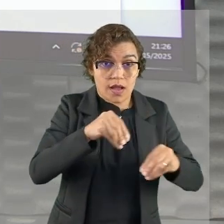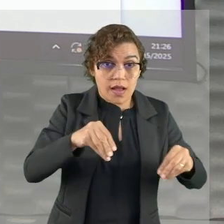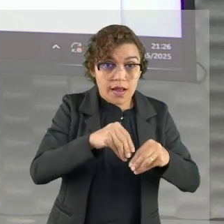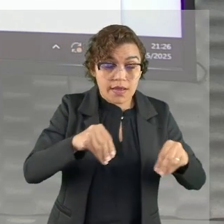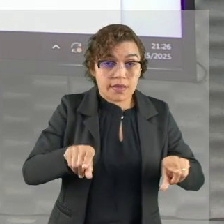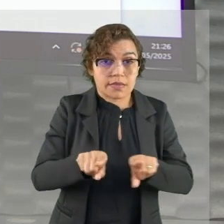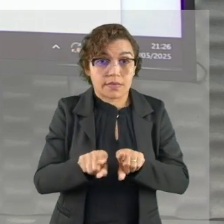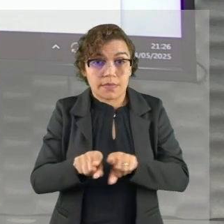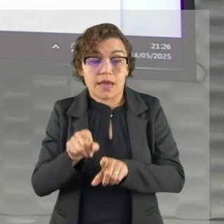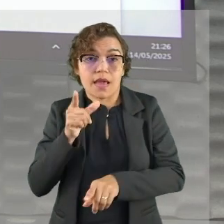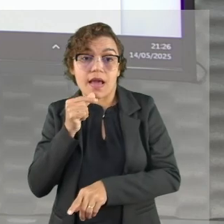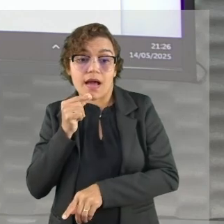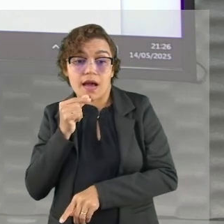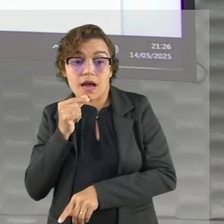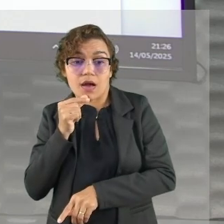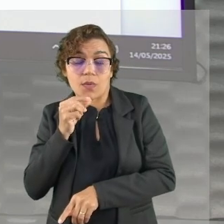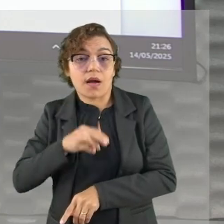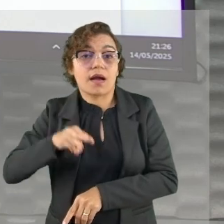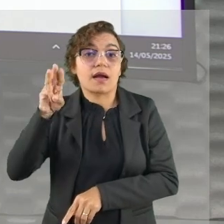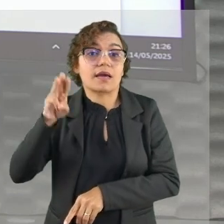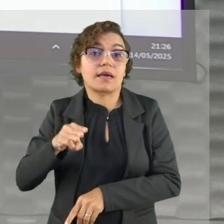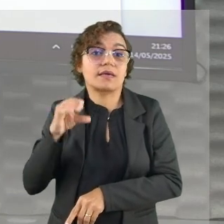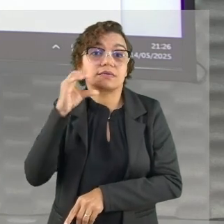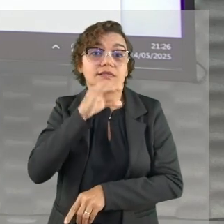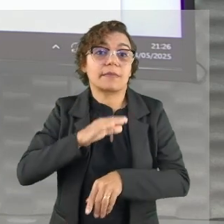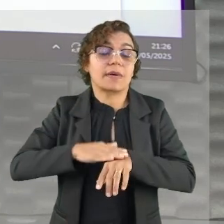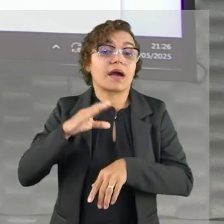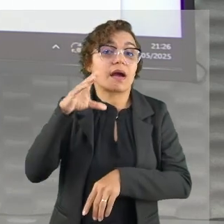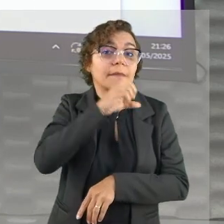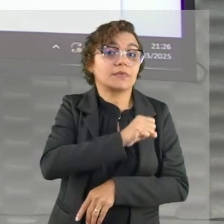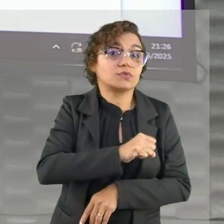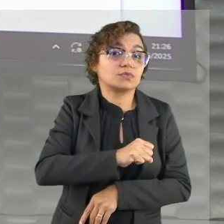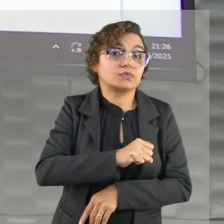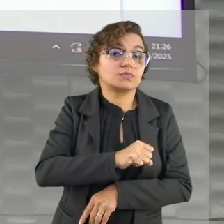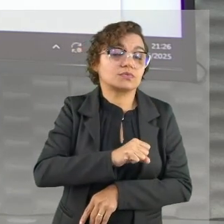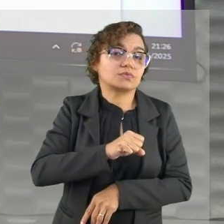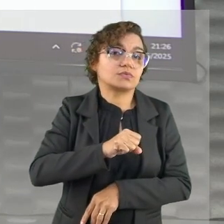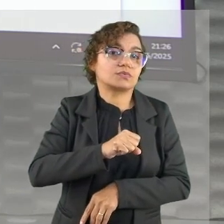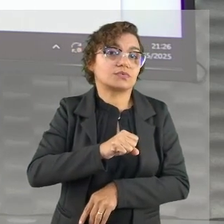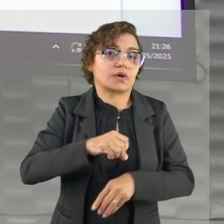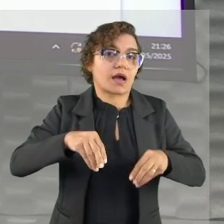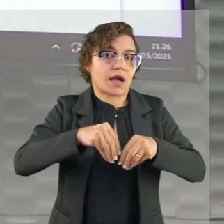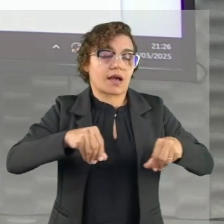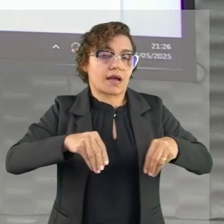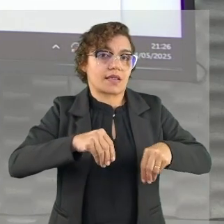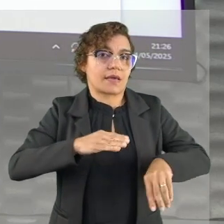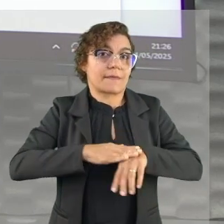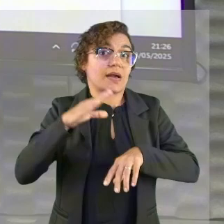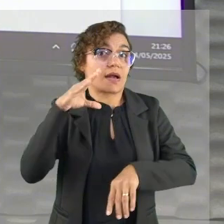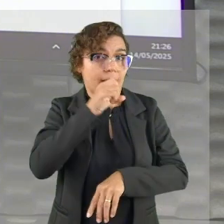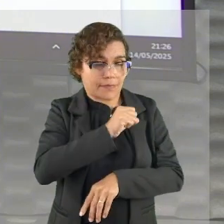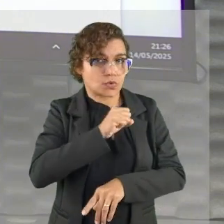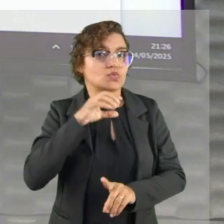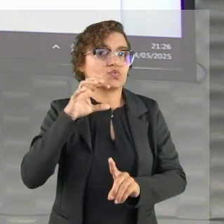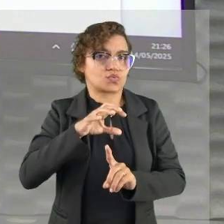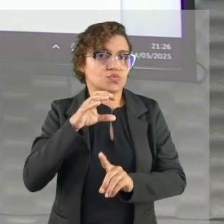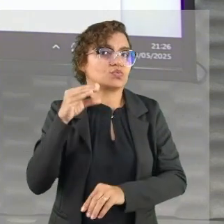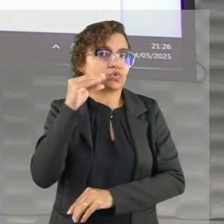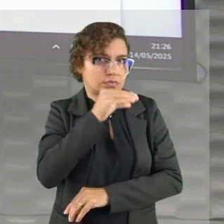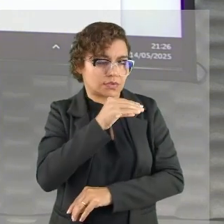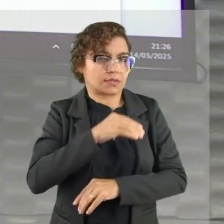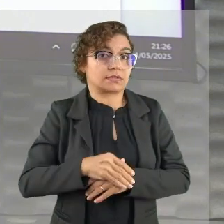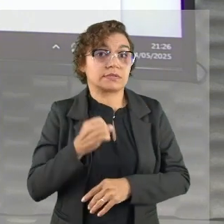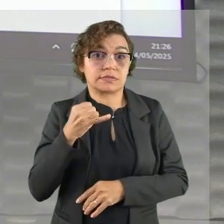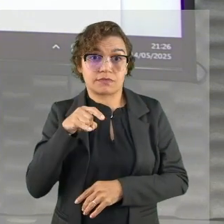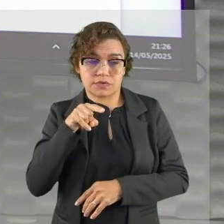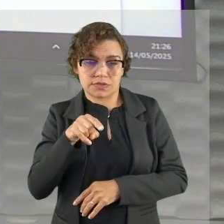água. Das duas, quem vai esquentar mais rápido? A areia esquenta mais rápido, tá? Então, se